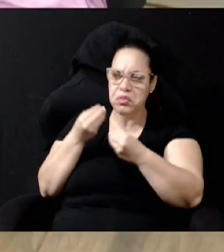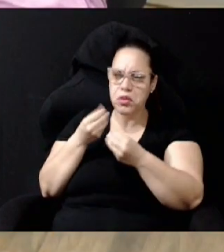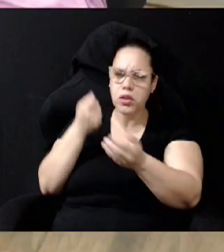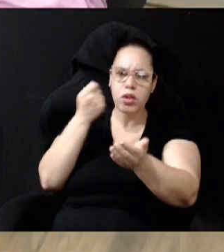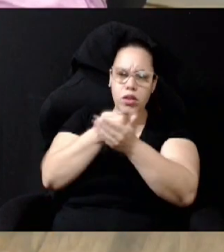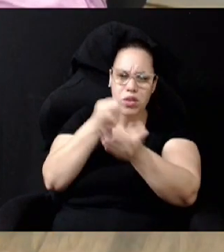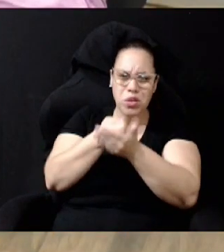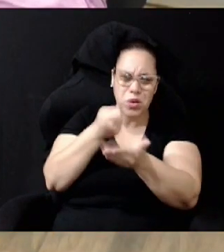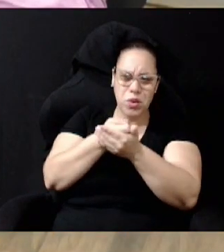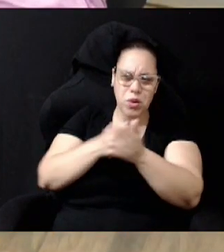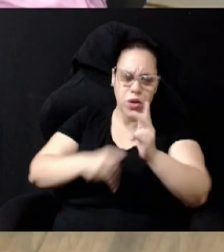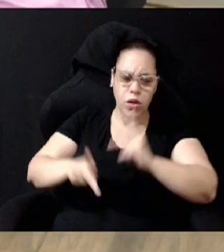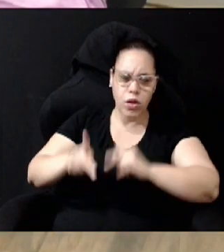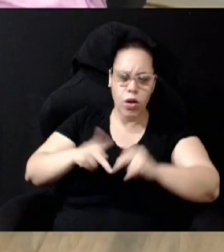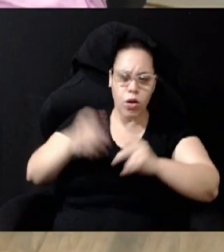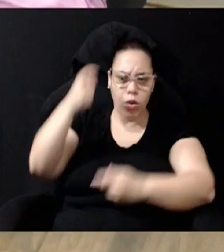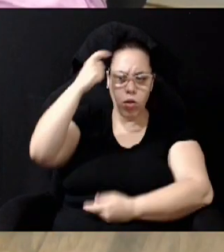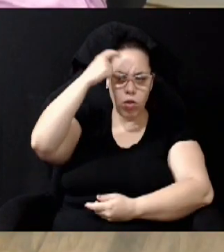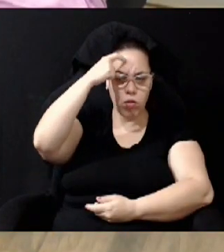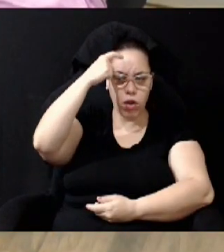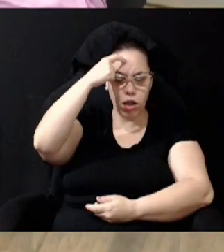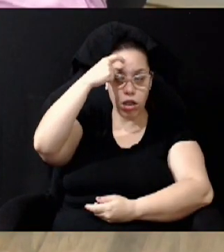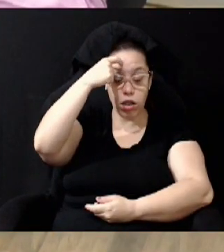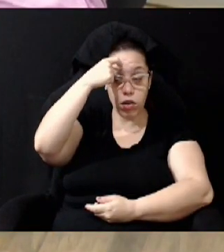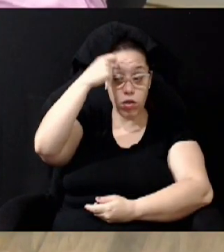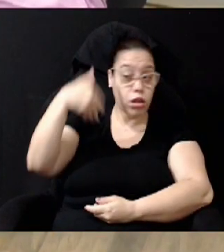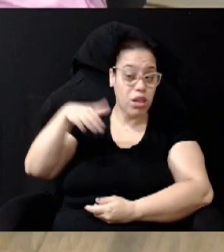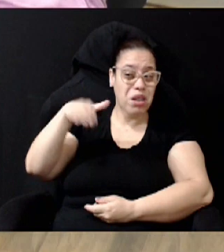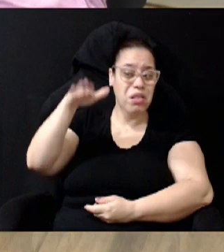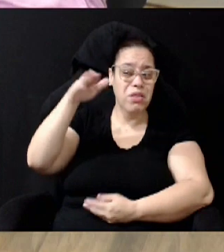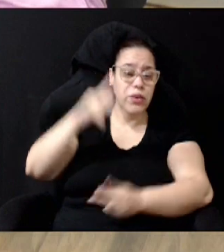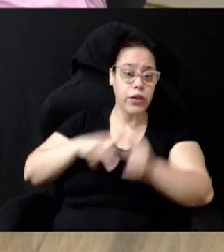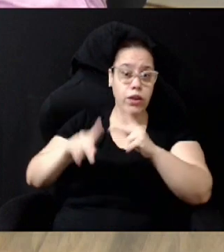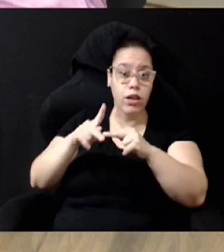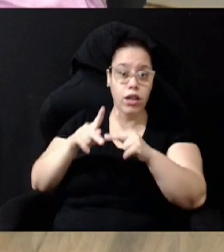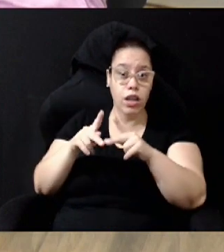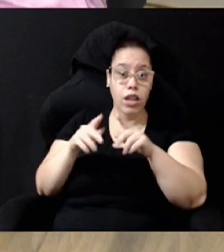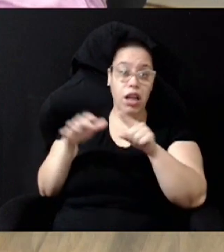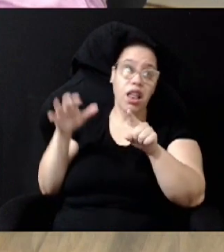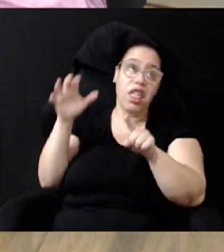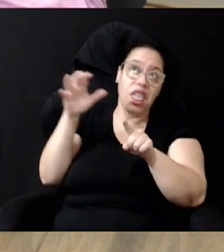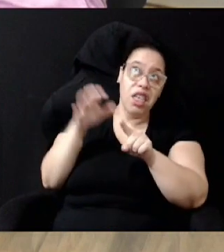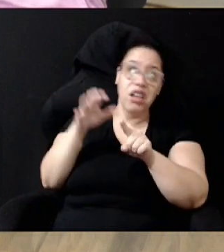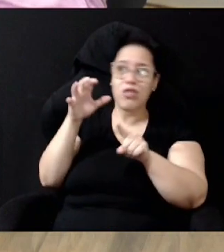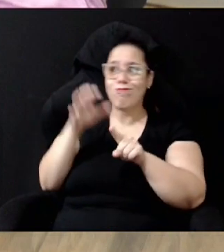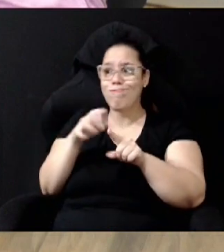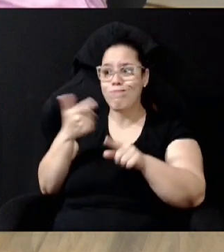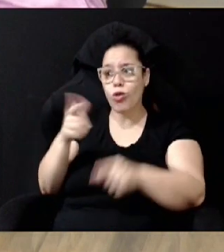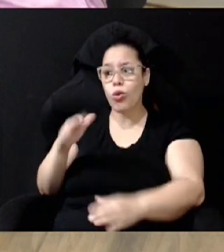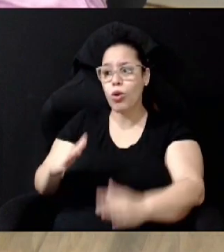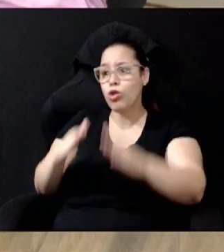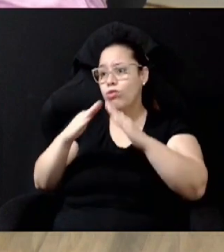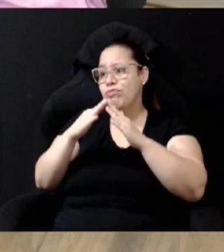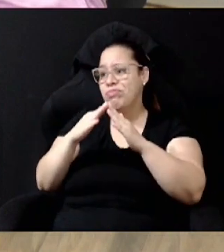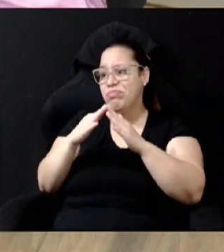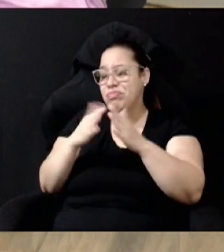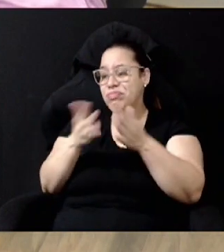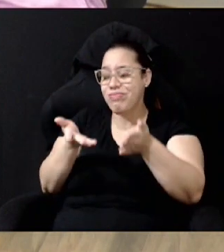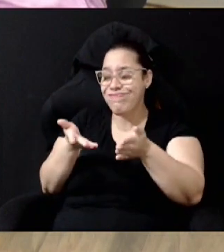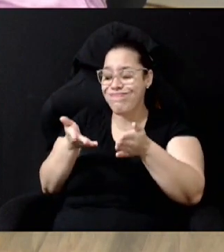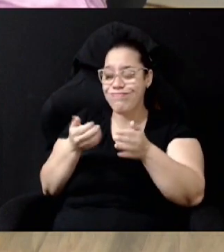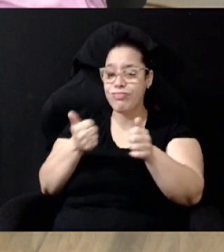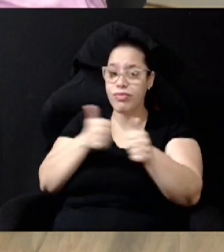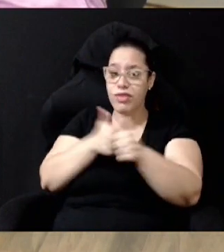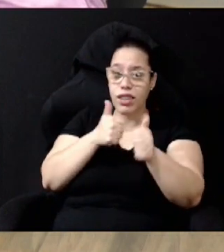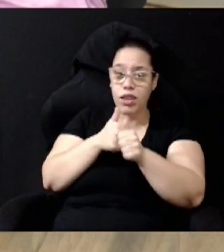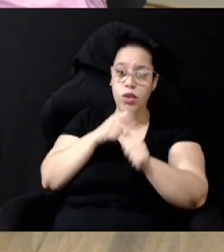mais conscientização? Porque a gente está falando que a população ela é vítima, muitas vezes não tem onde morar, e aí vai acabando indo perto de uma nascente, e